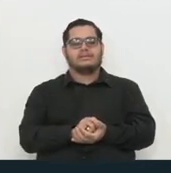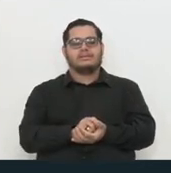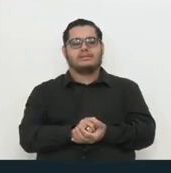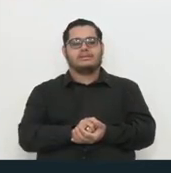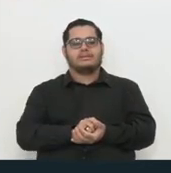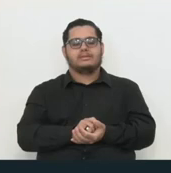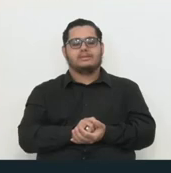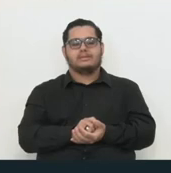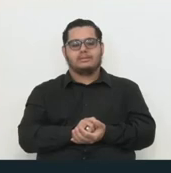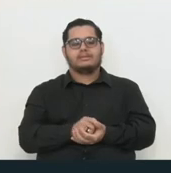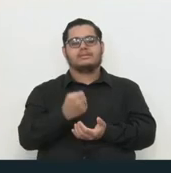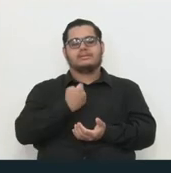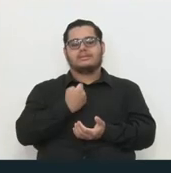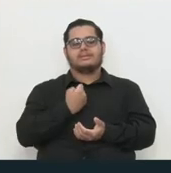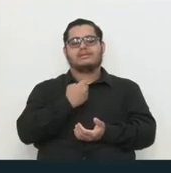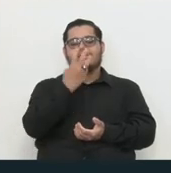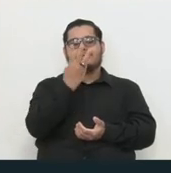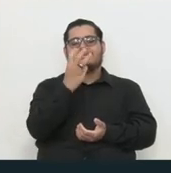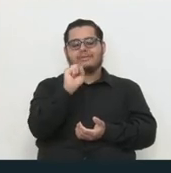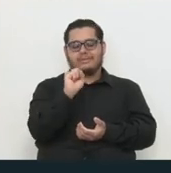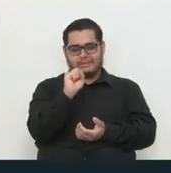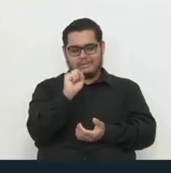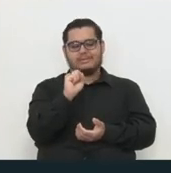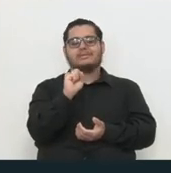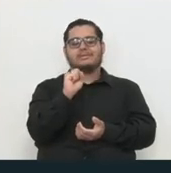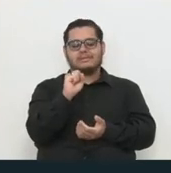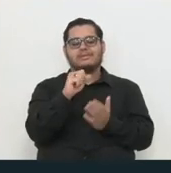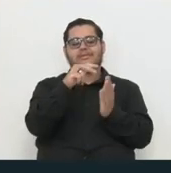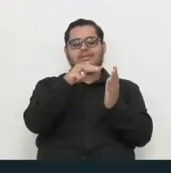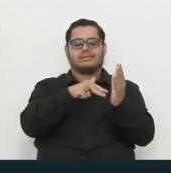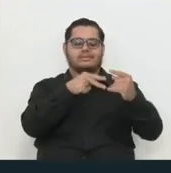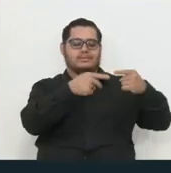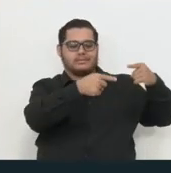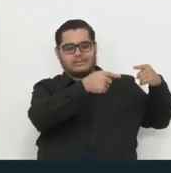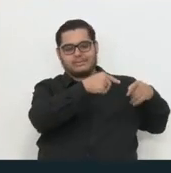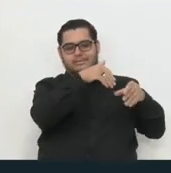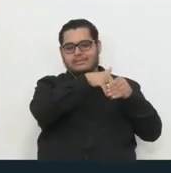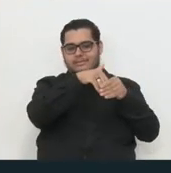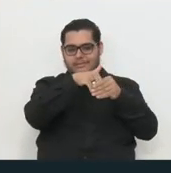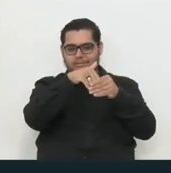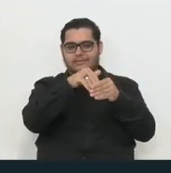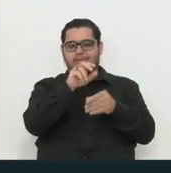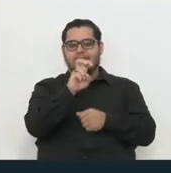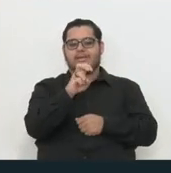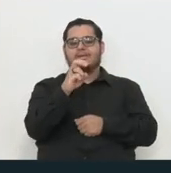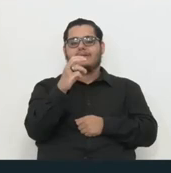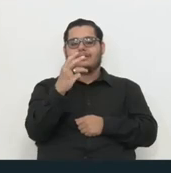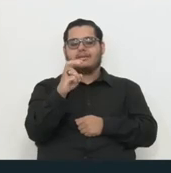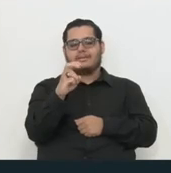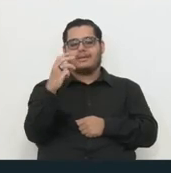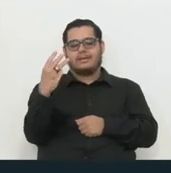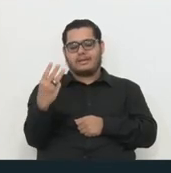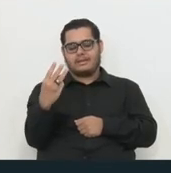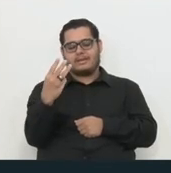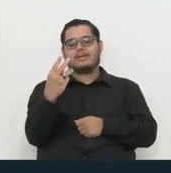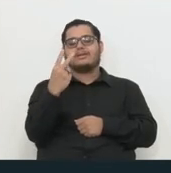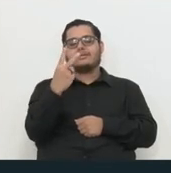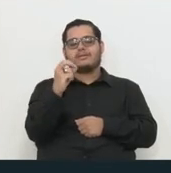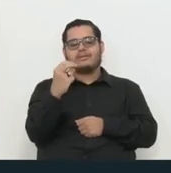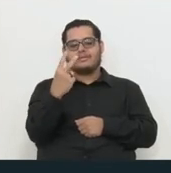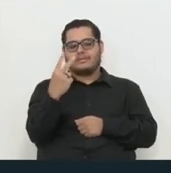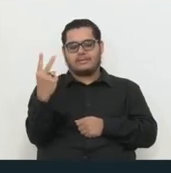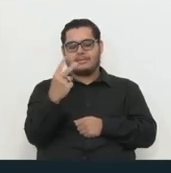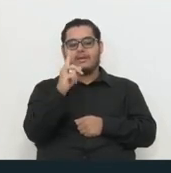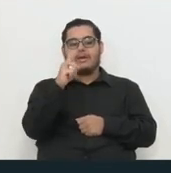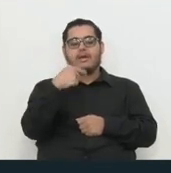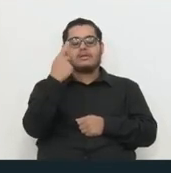e tem 38 38 e tem 38 leitura discussões votação do requerimento 553 2023 informações sobre os valores investidos na Educação